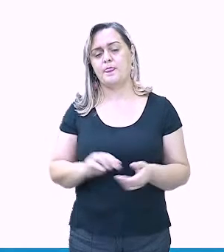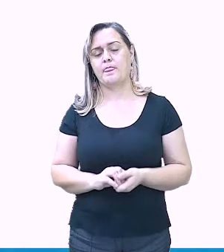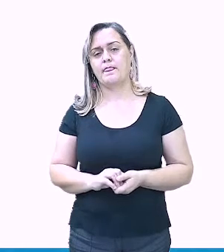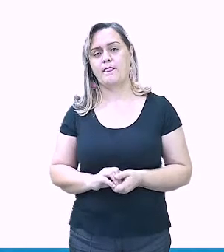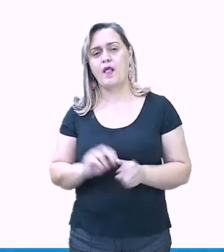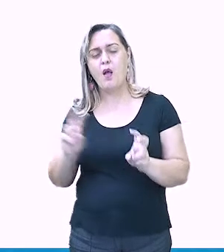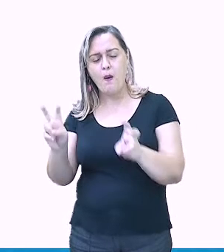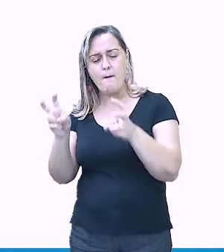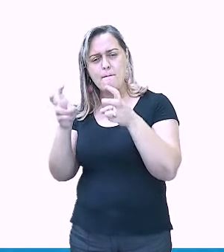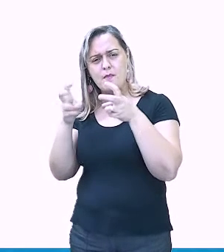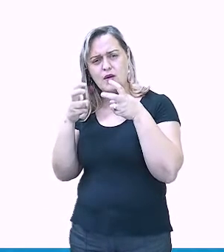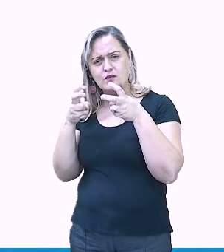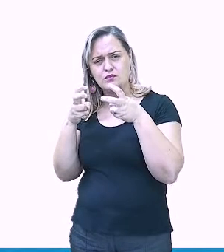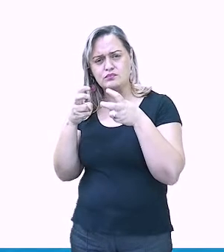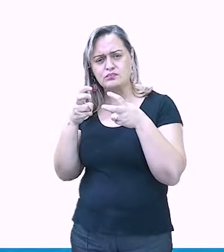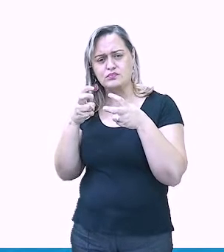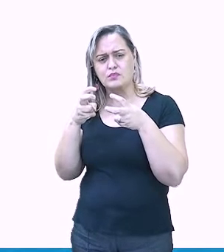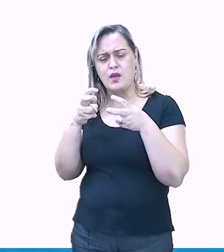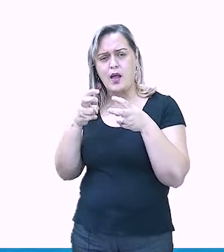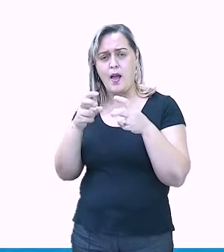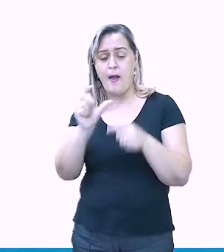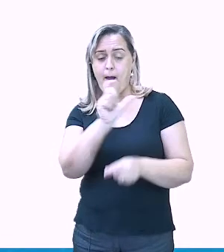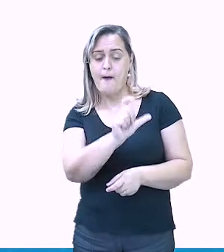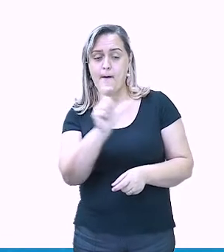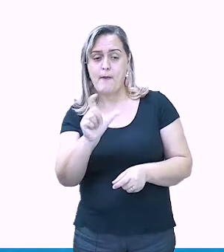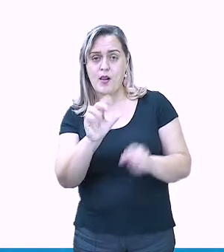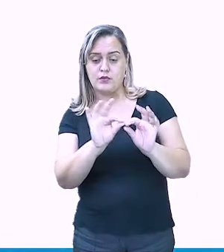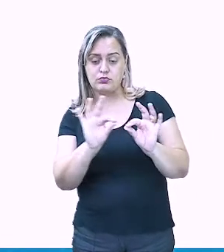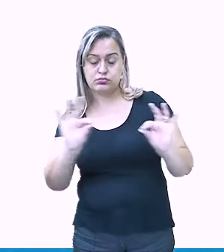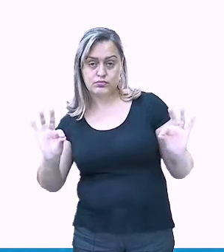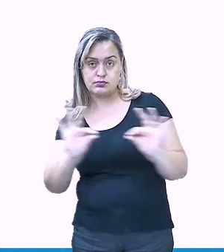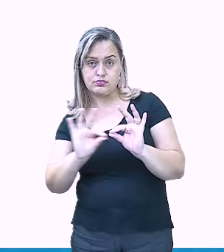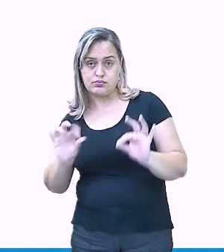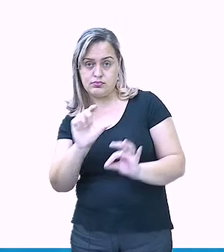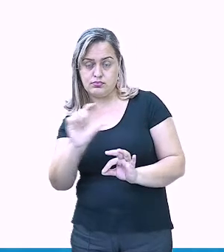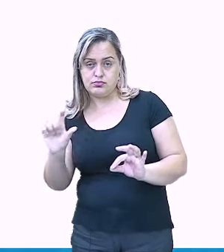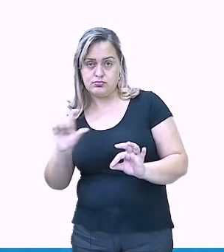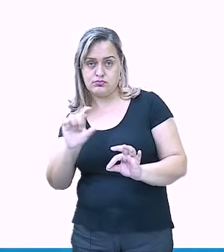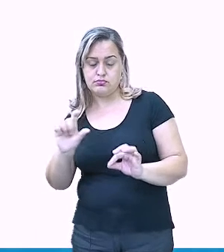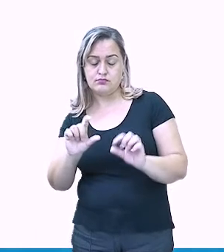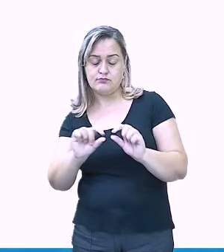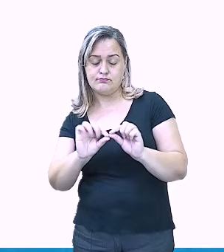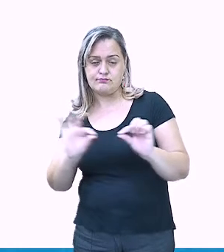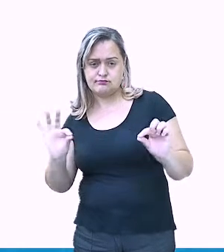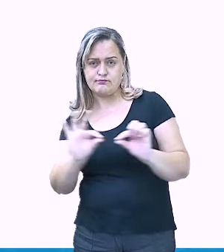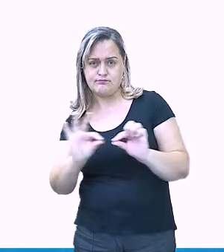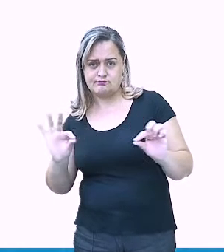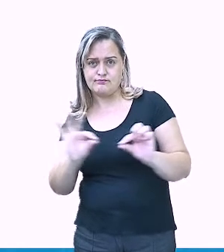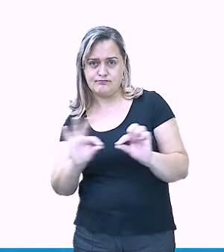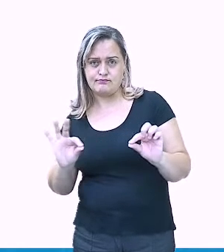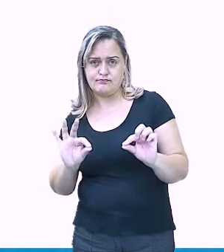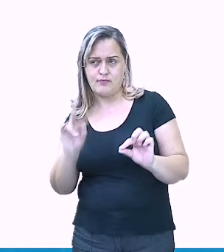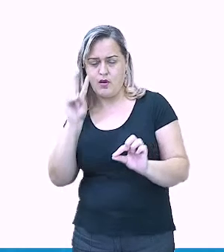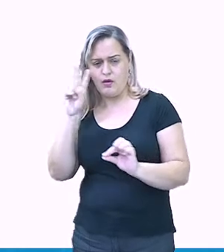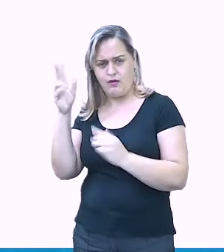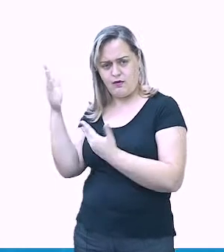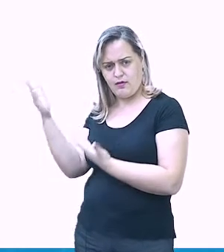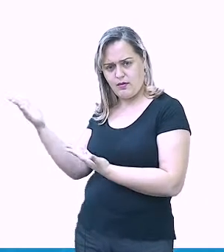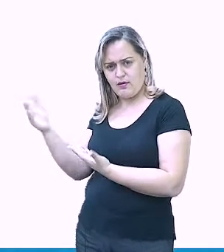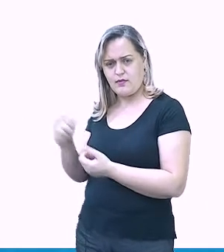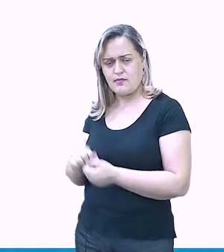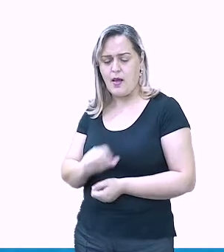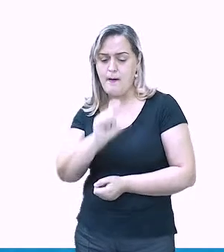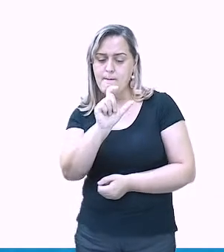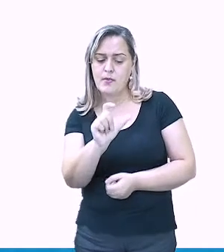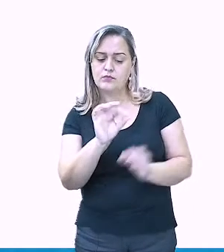Observem que os termos, que se encontram aqui estão em destaque, perceberam? Sublinhados. Bem, nós